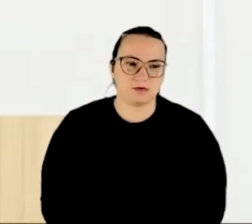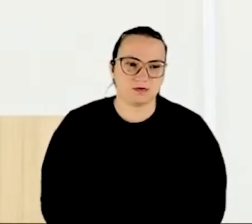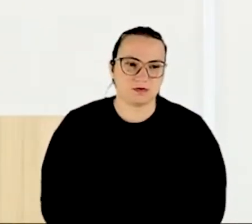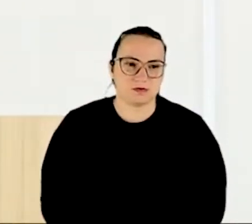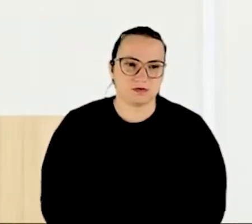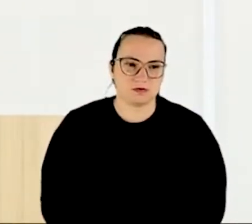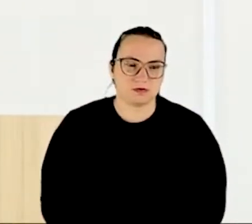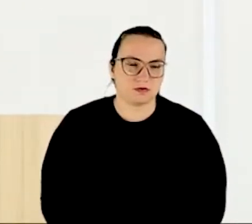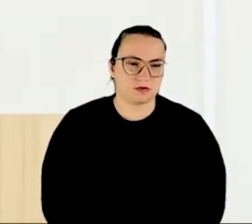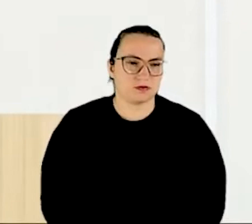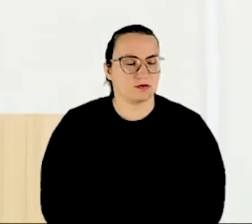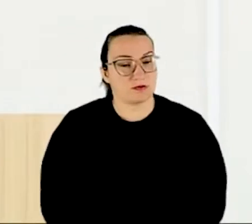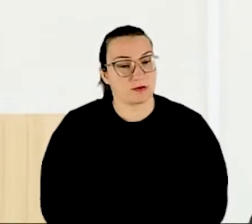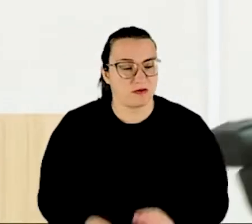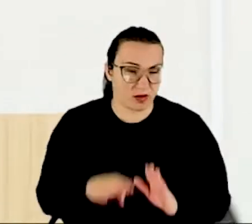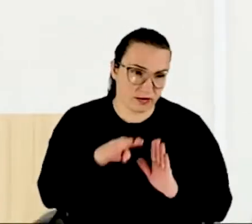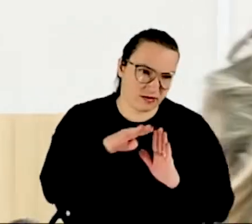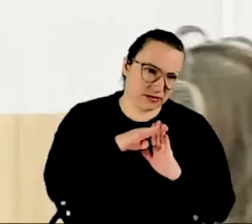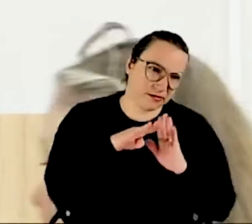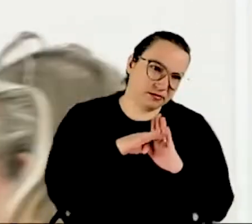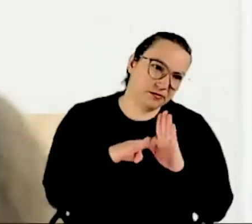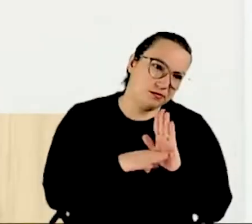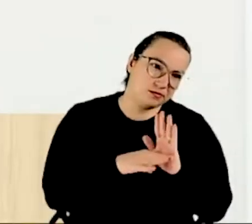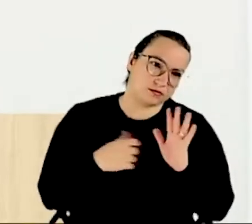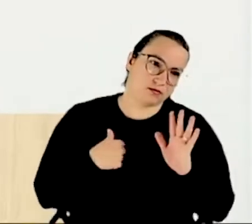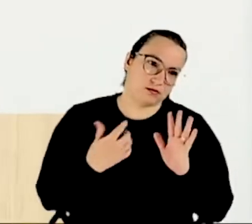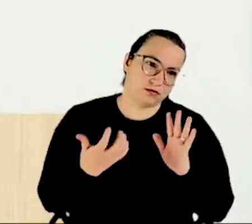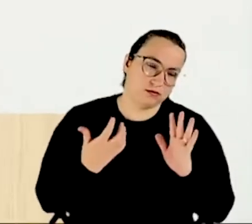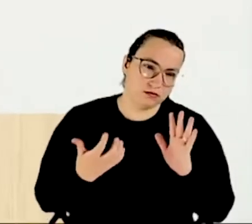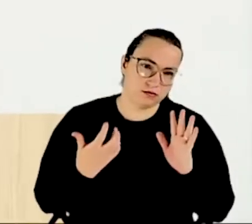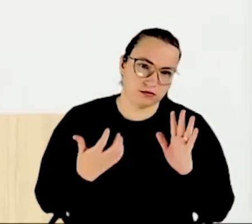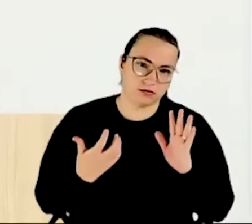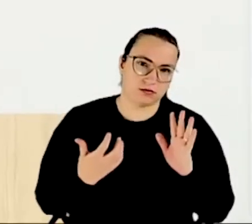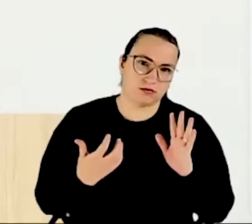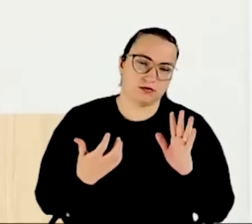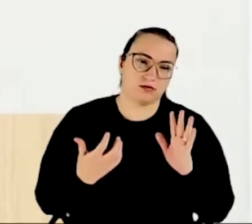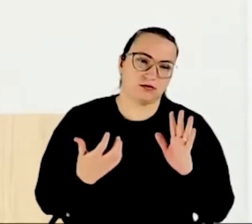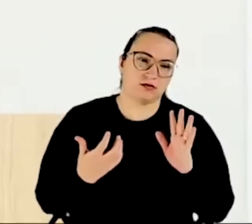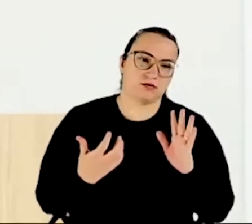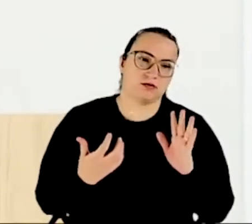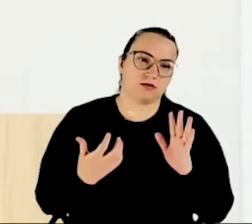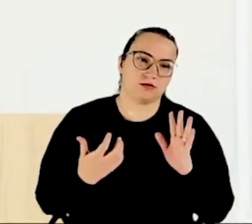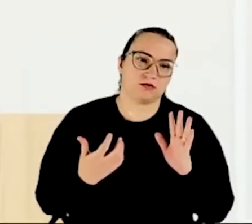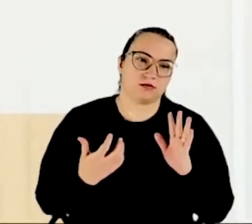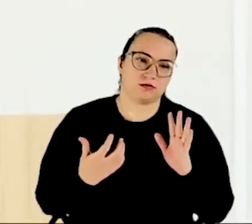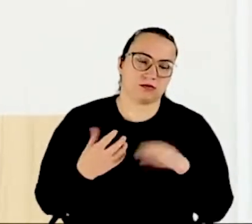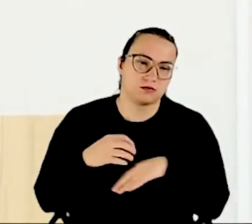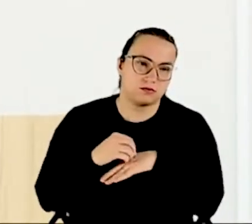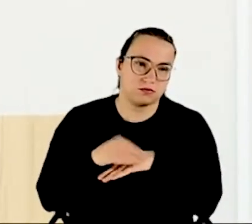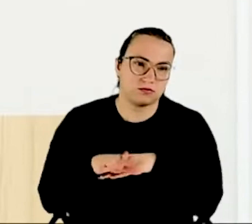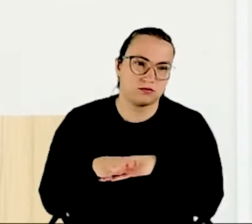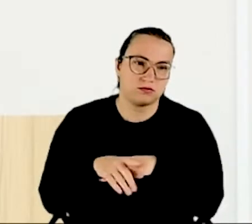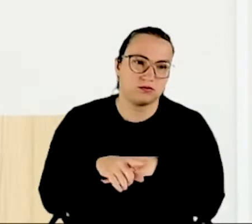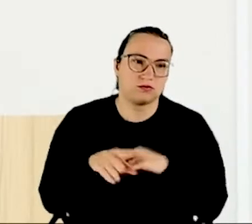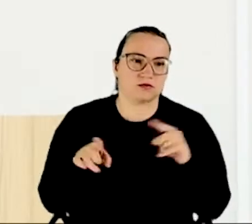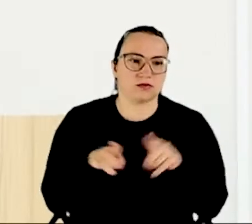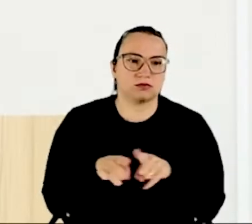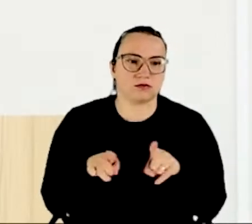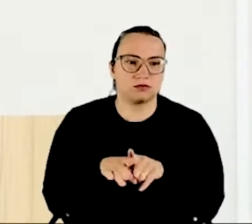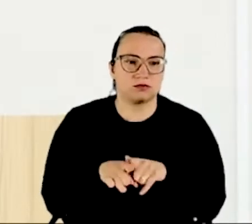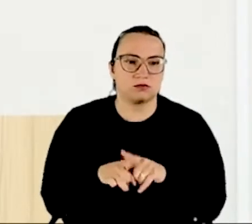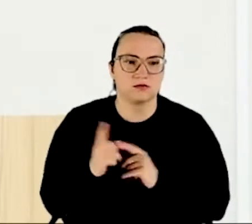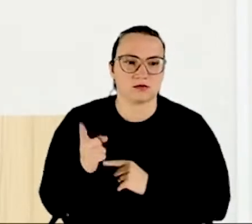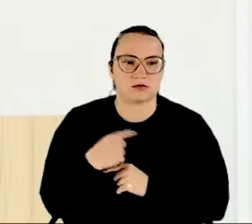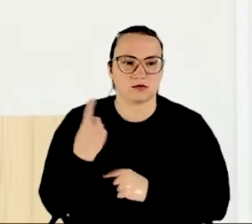Até estava em pauta aqui, eu gostaria de estar passando, e também para os nossos